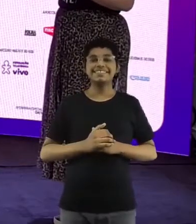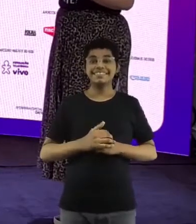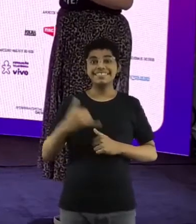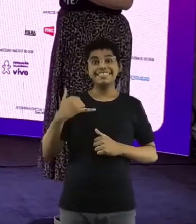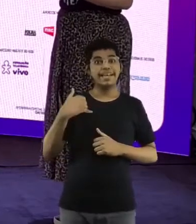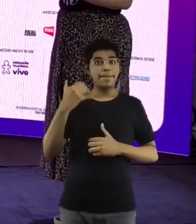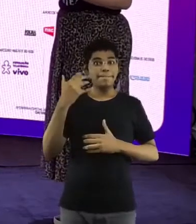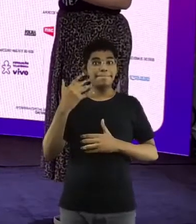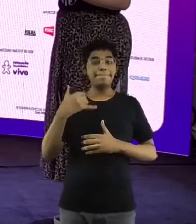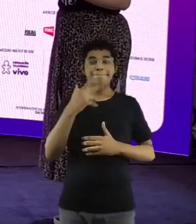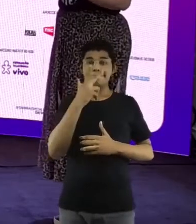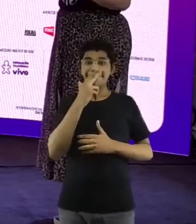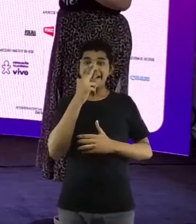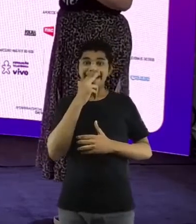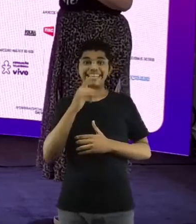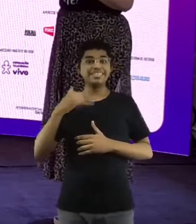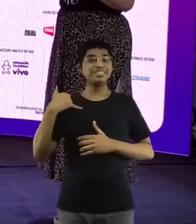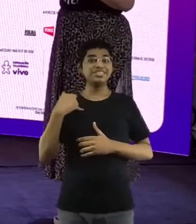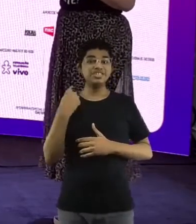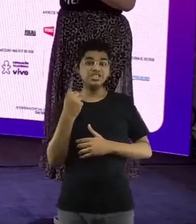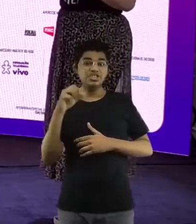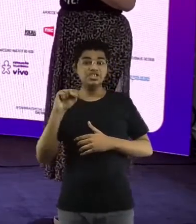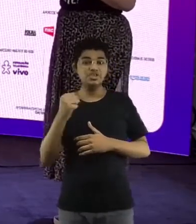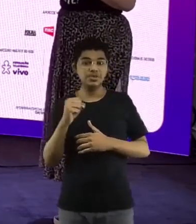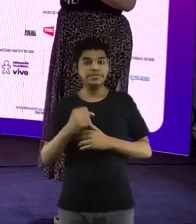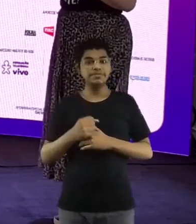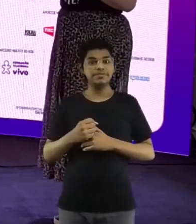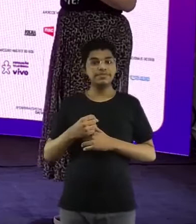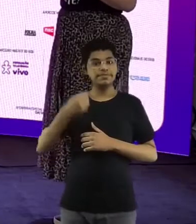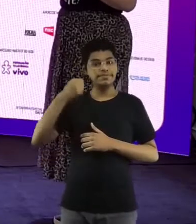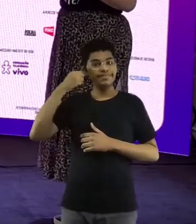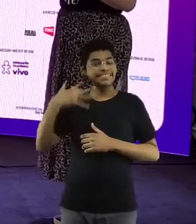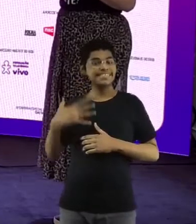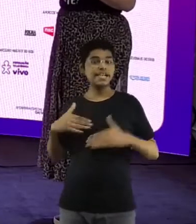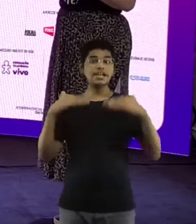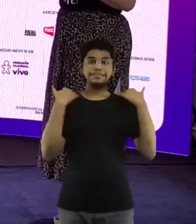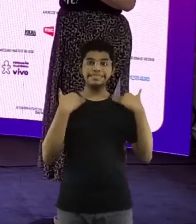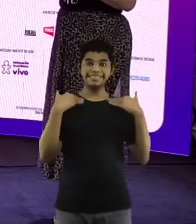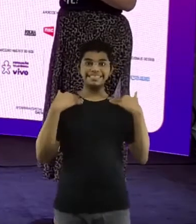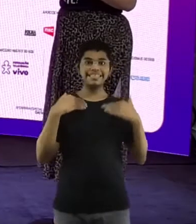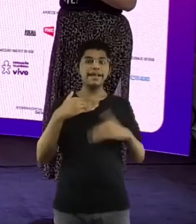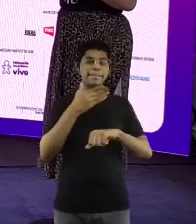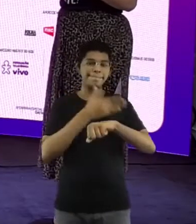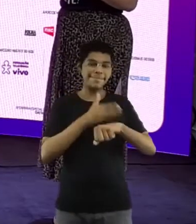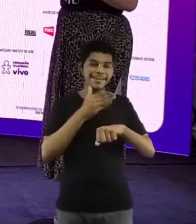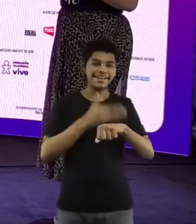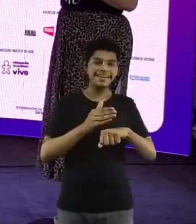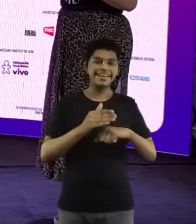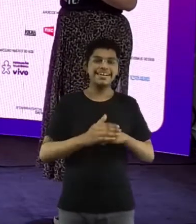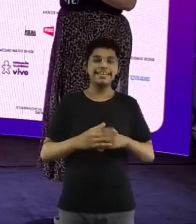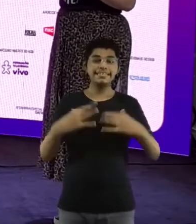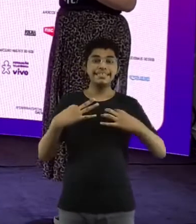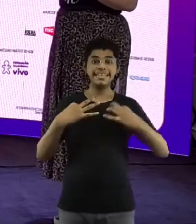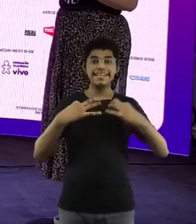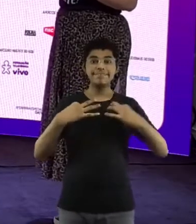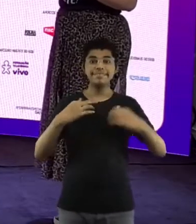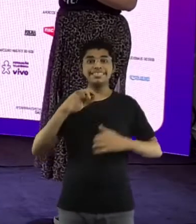começando a audiodescrição. Eu tenho cabelo castanho, pele branca e estou usando uma camisa jeans.